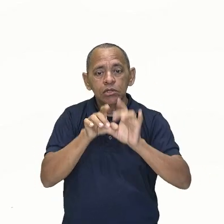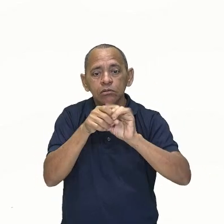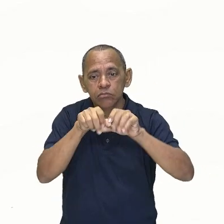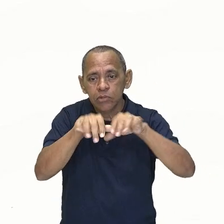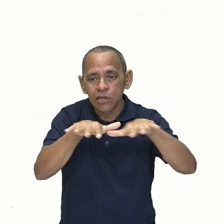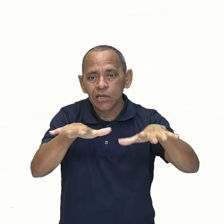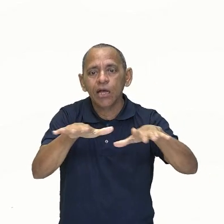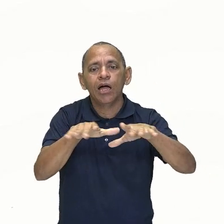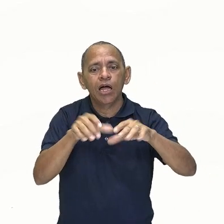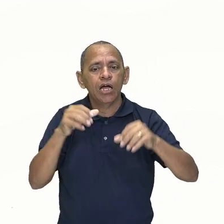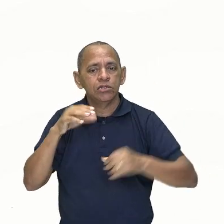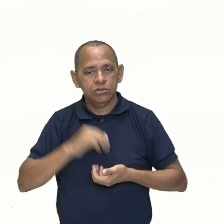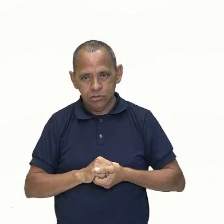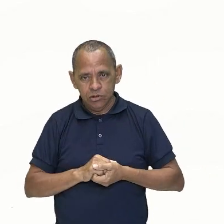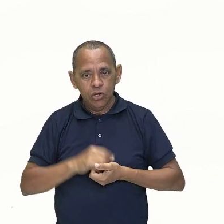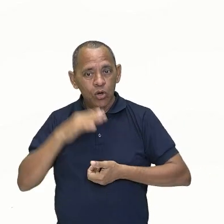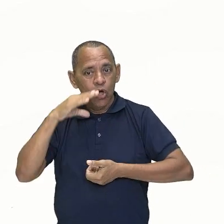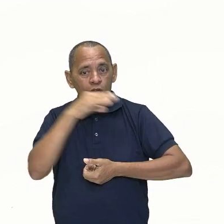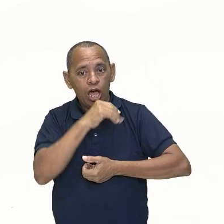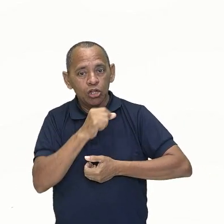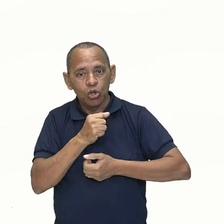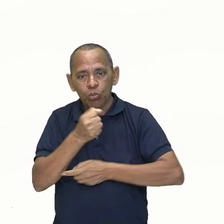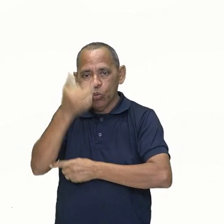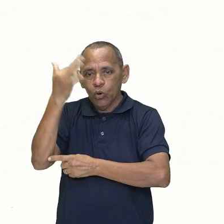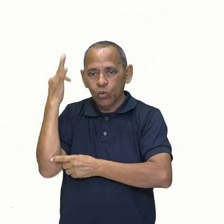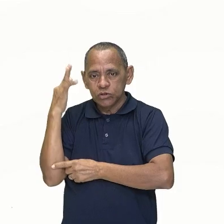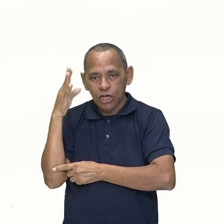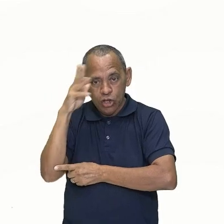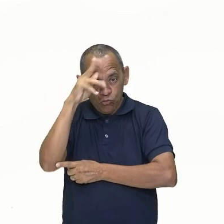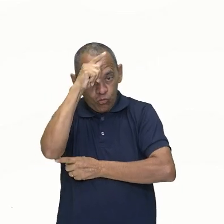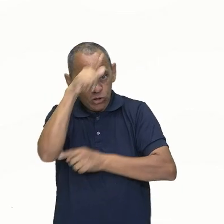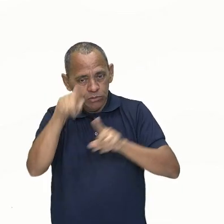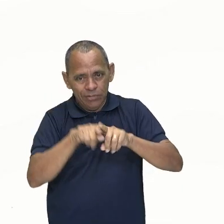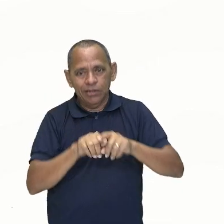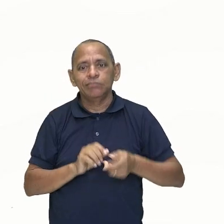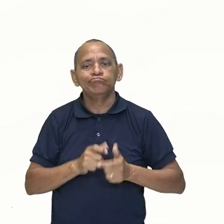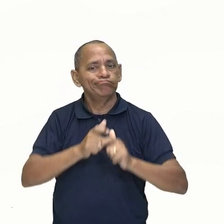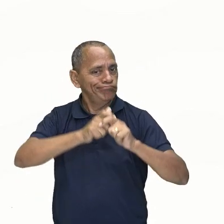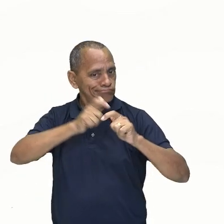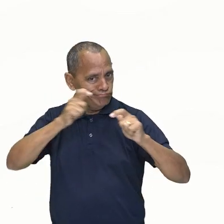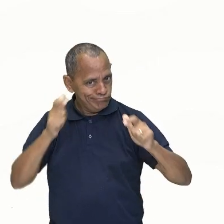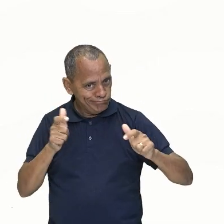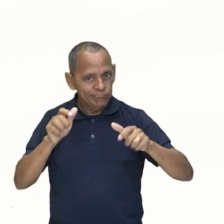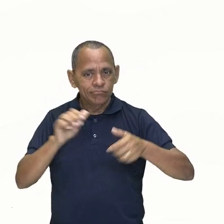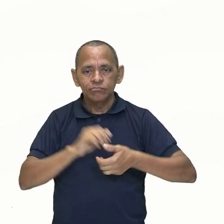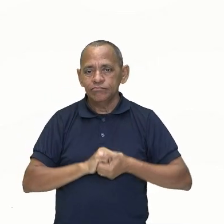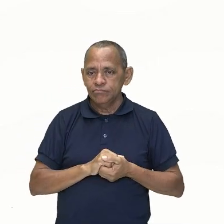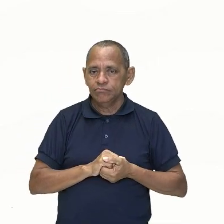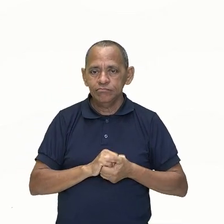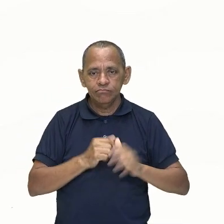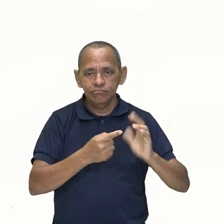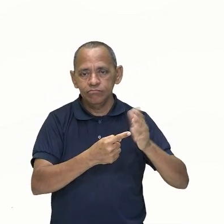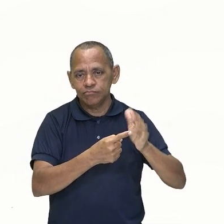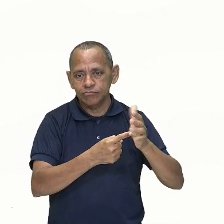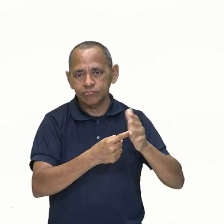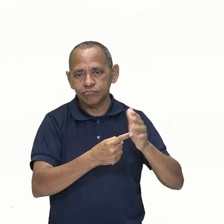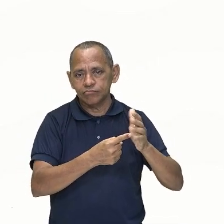né? Essa parte daqui, né, onde está o nosso reator nuclear, certo?